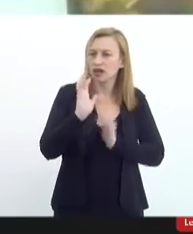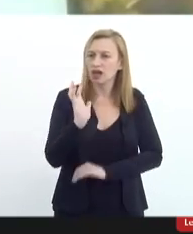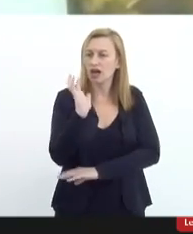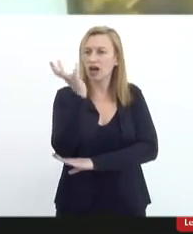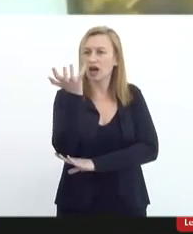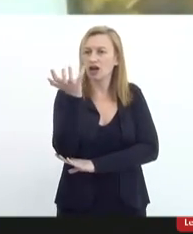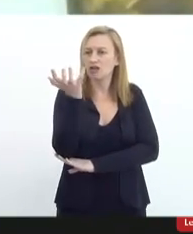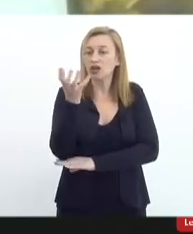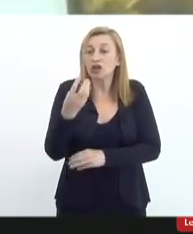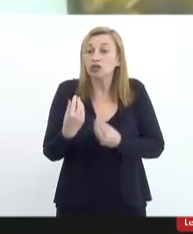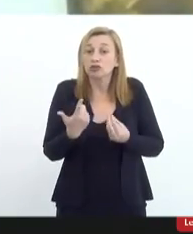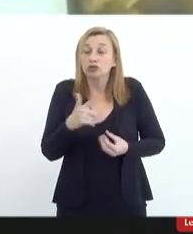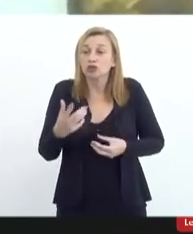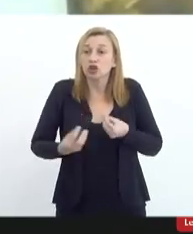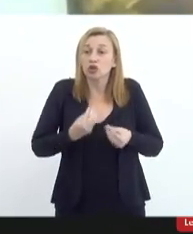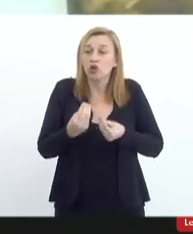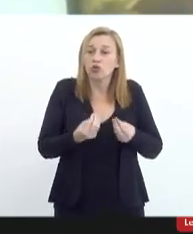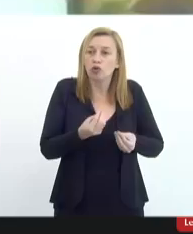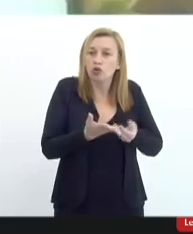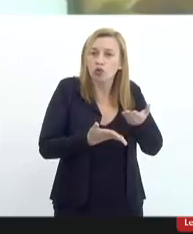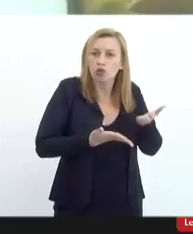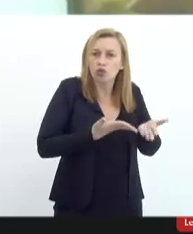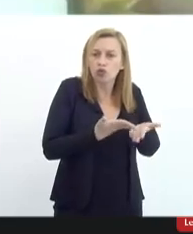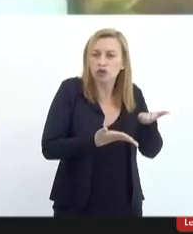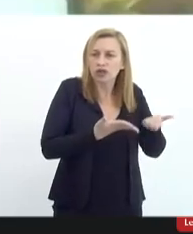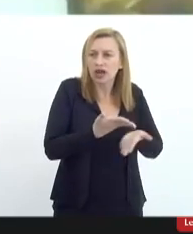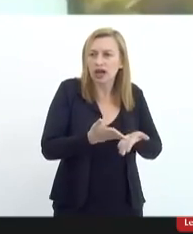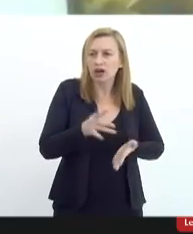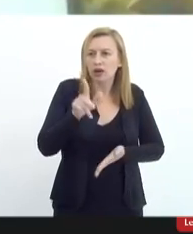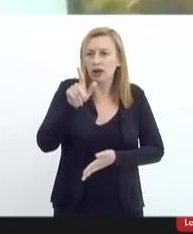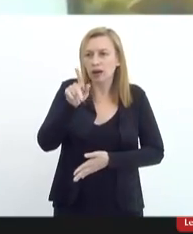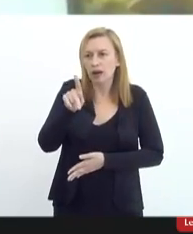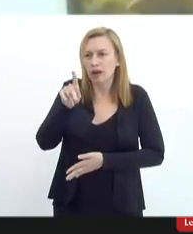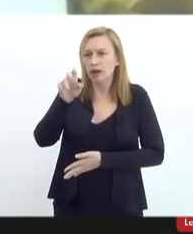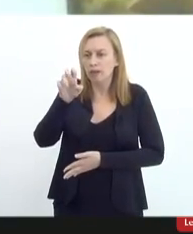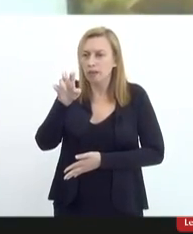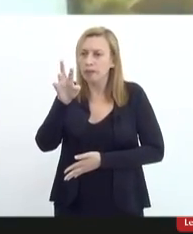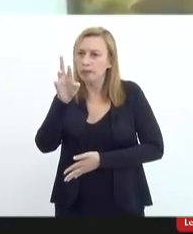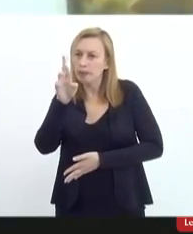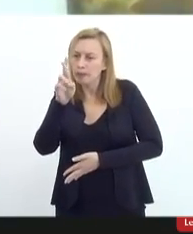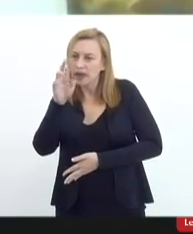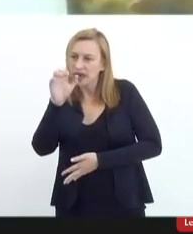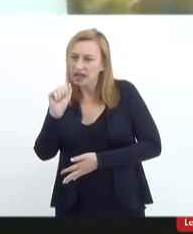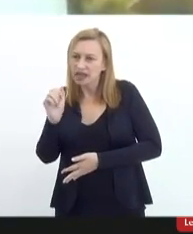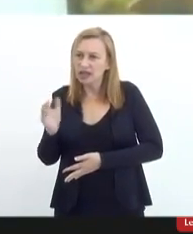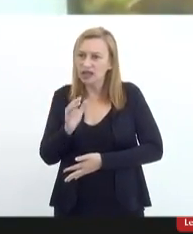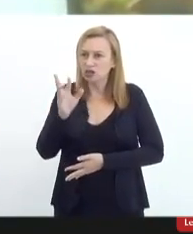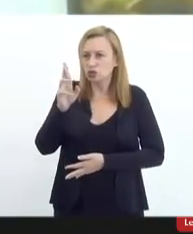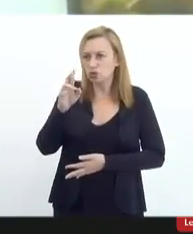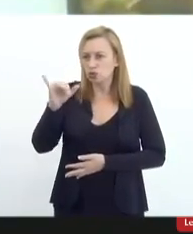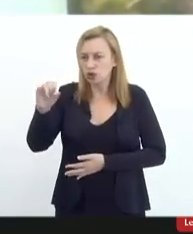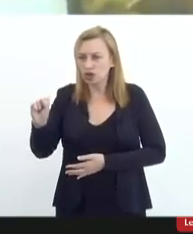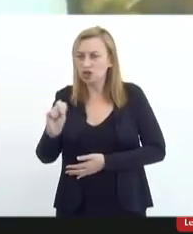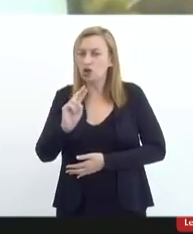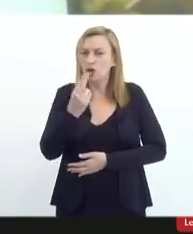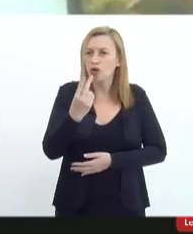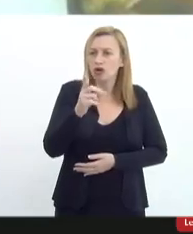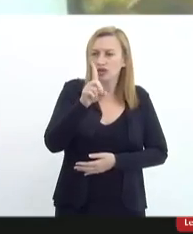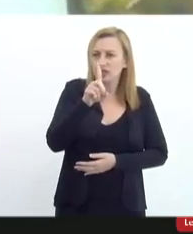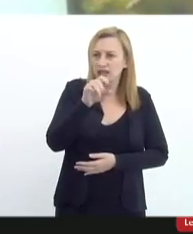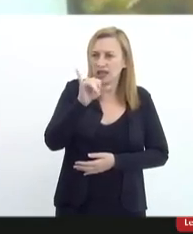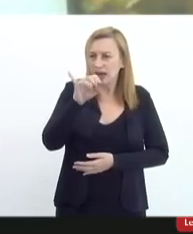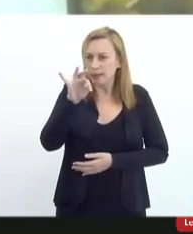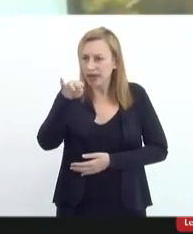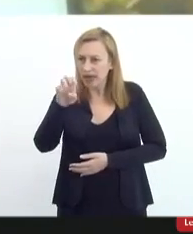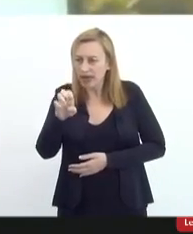Eu não tenho como tratar uma pedra no rim, eu não tenho como tratar uma diabetes, um chá de pata de vaca ou